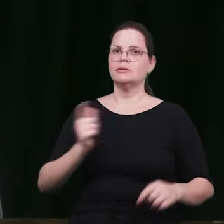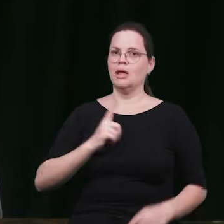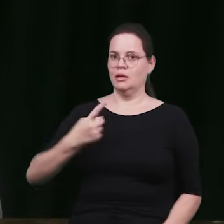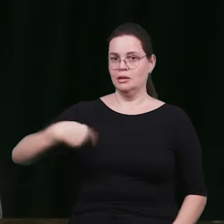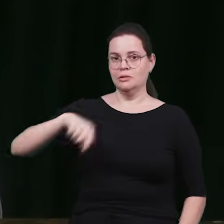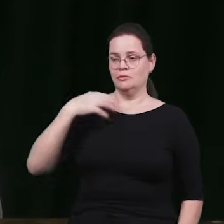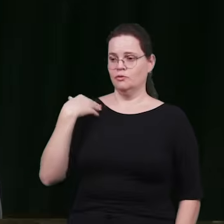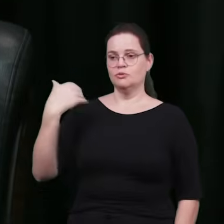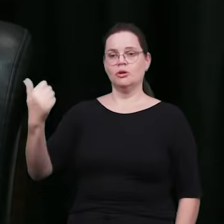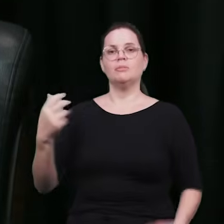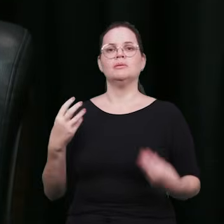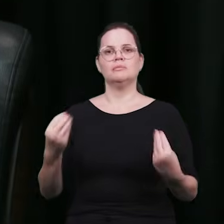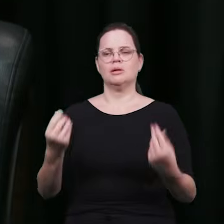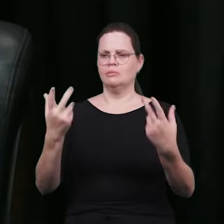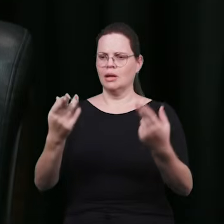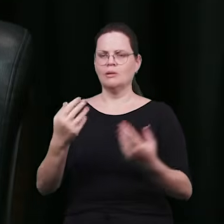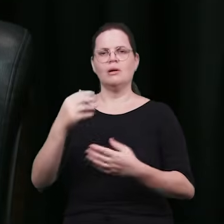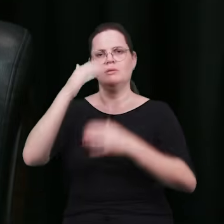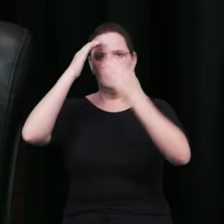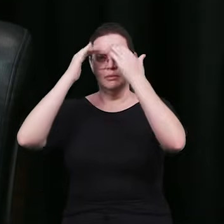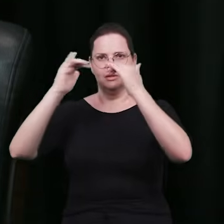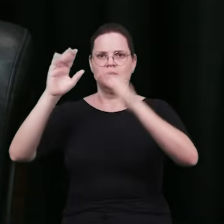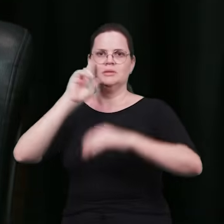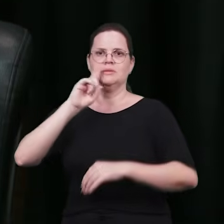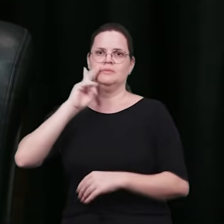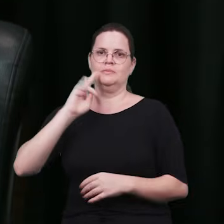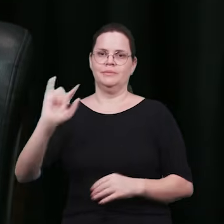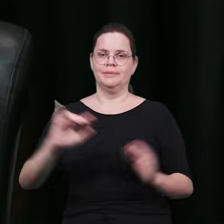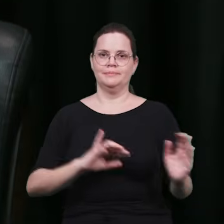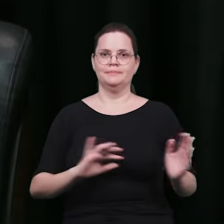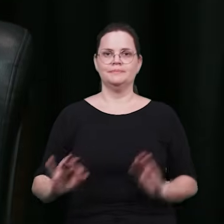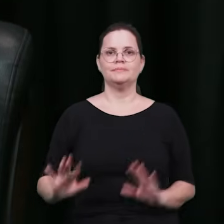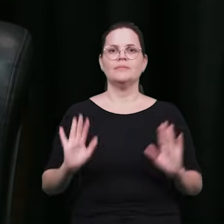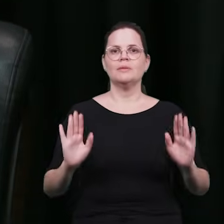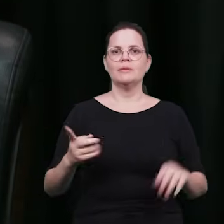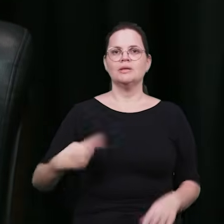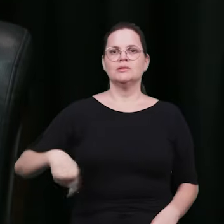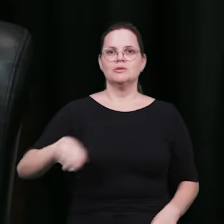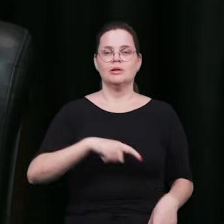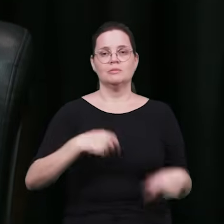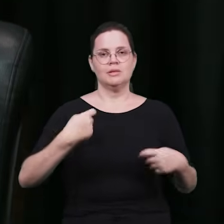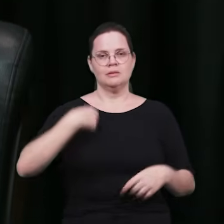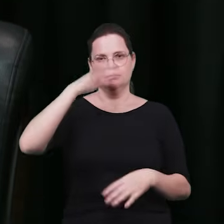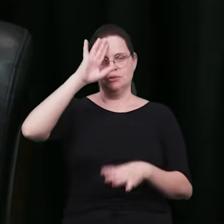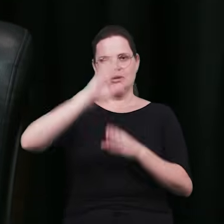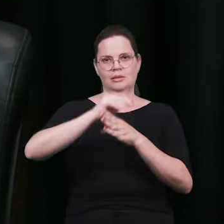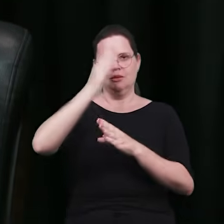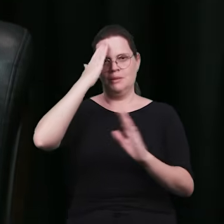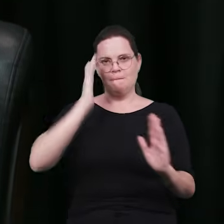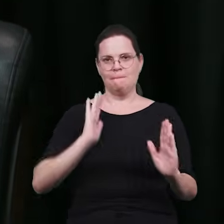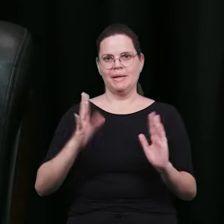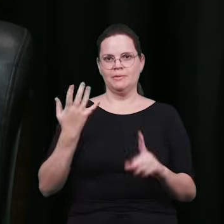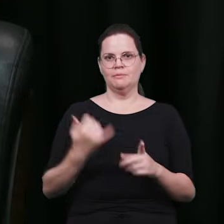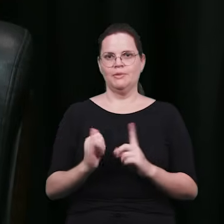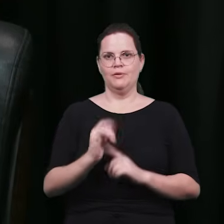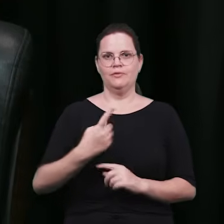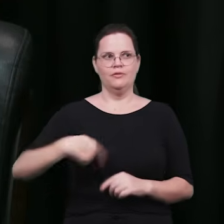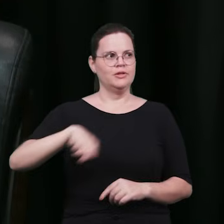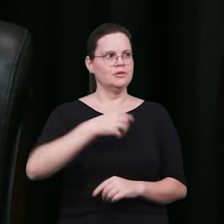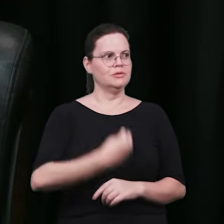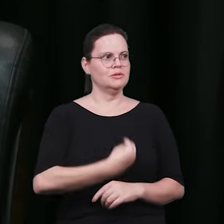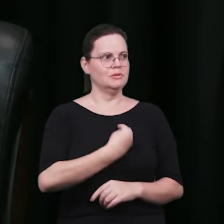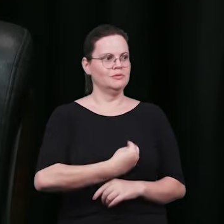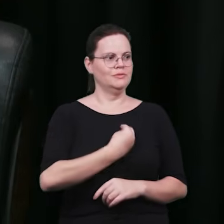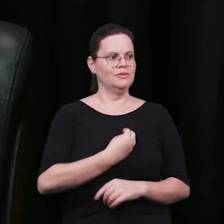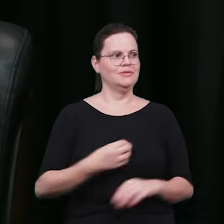pastor Luiz, é importante entendermos também o tempo que estamos vivendo, o momento profético. A palavra Exatamente. dá muita